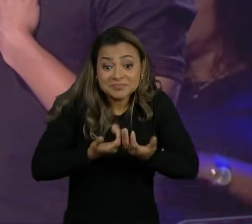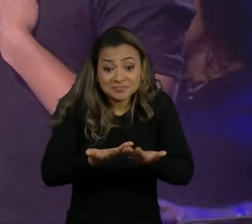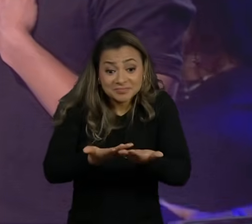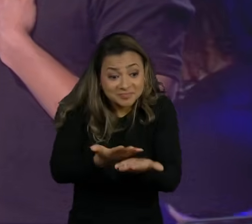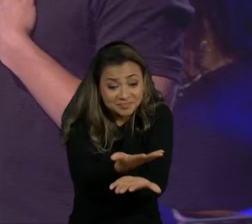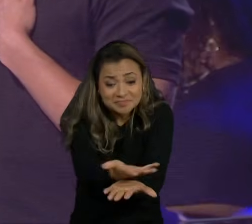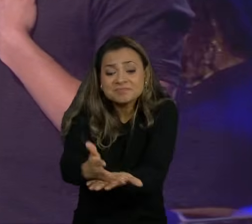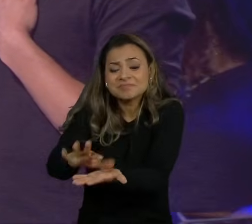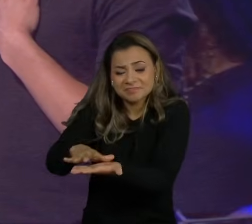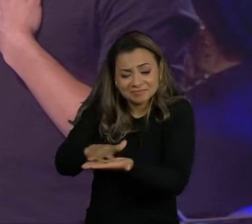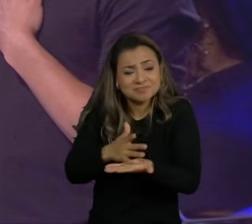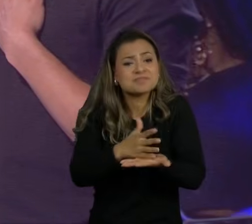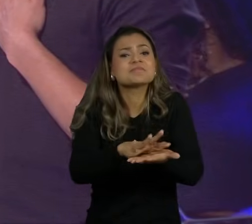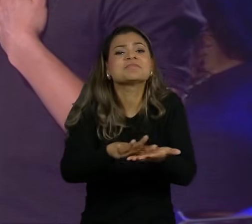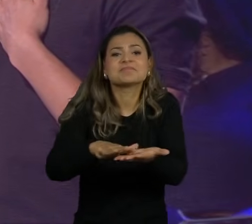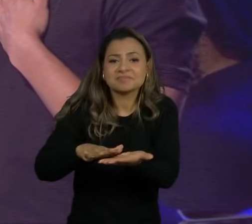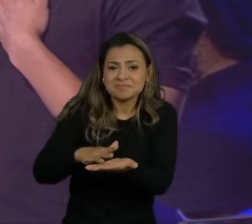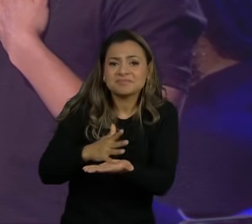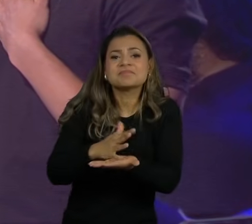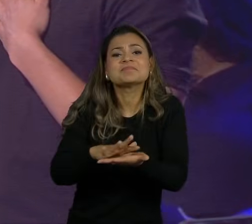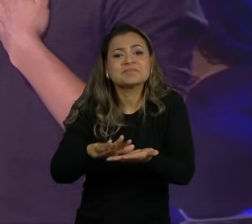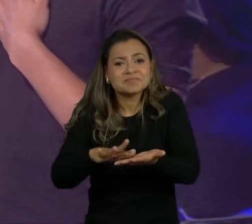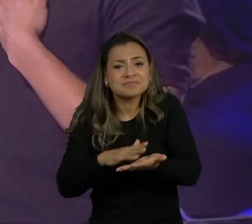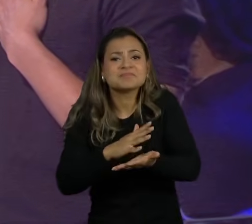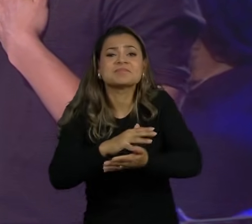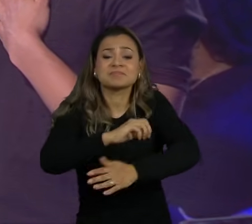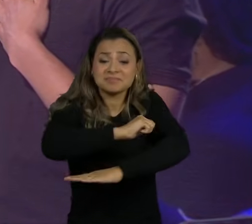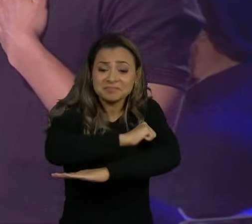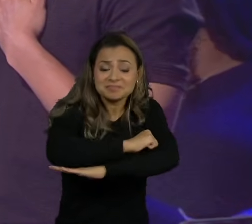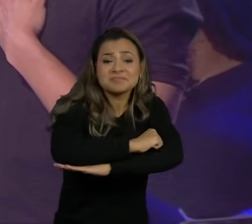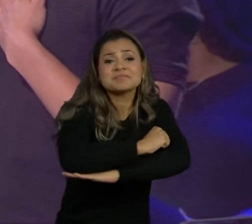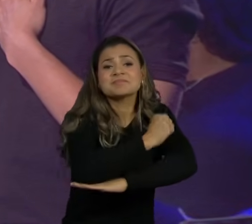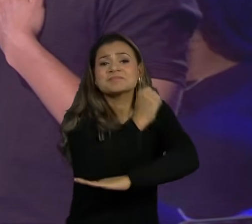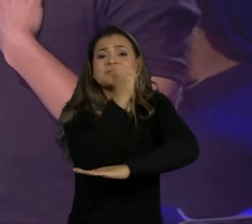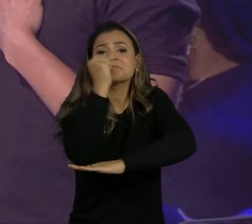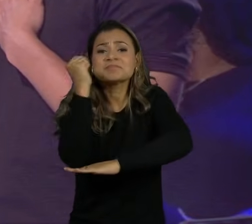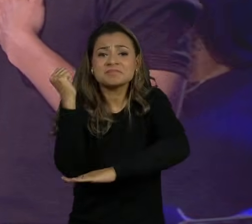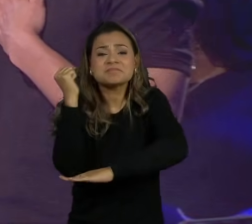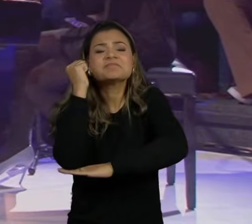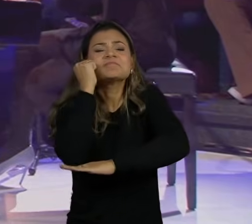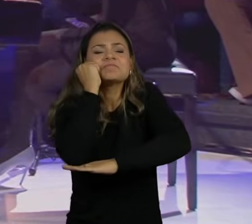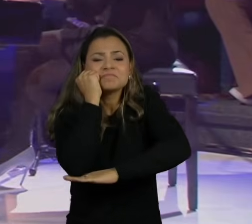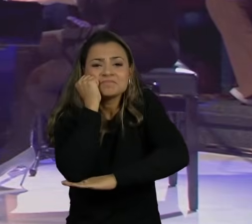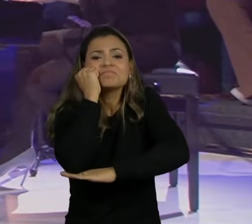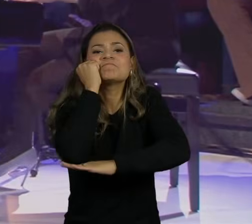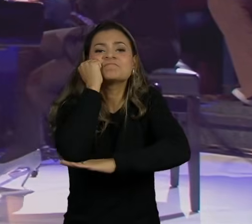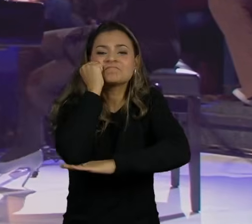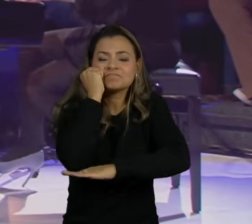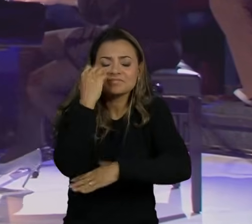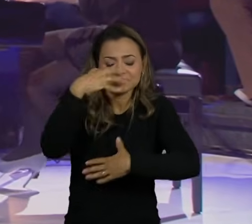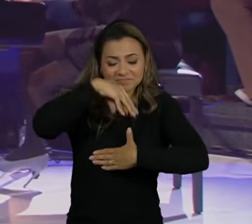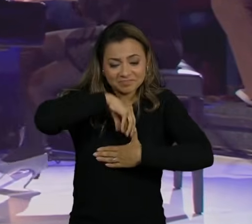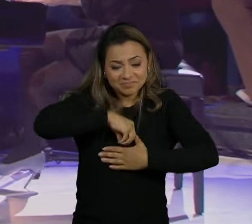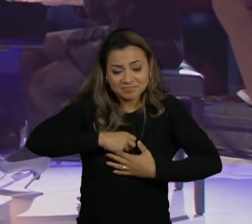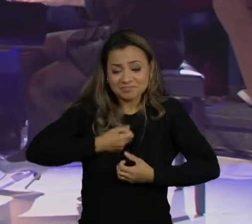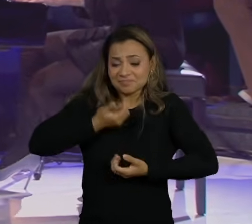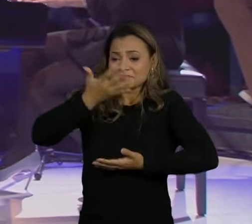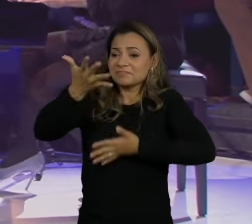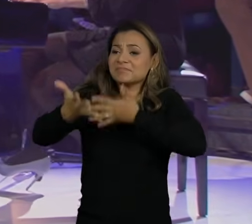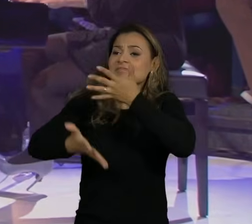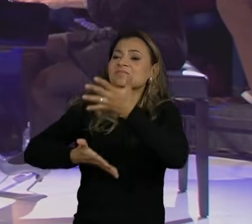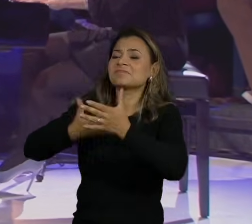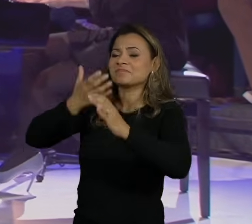mas alguma coisa acontece no quando agora em mim, cantando eu mando